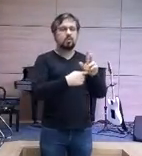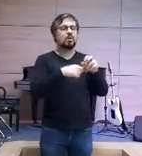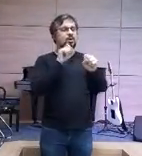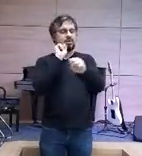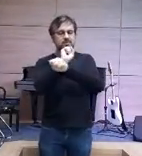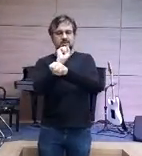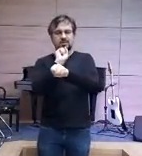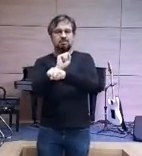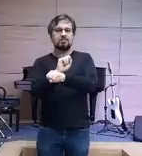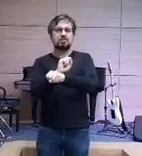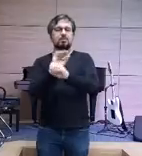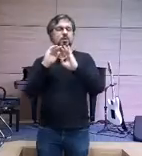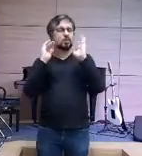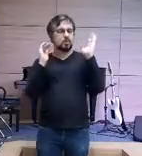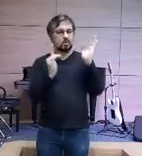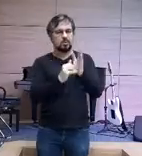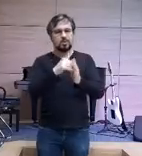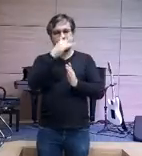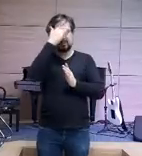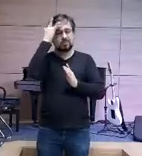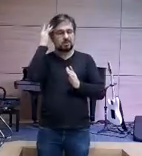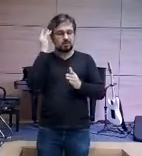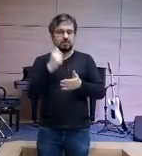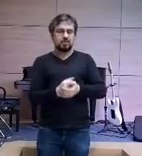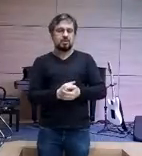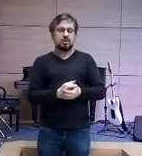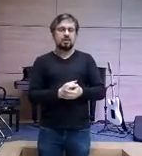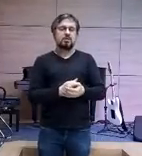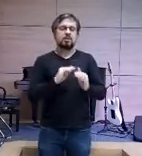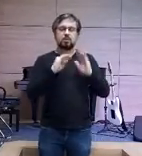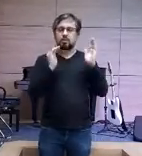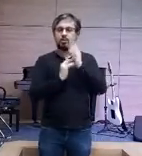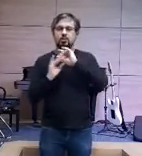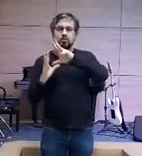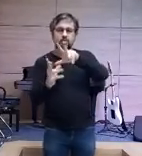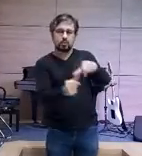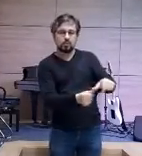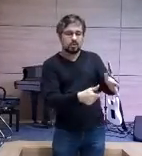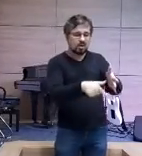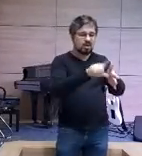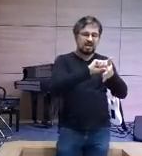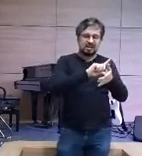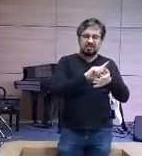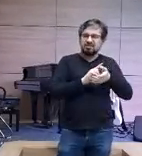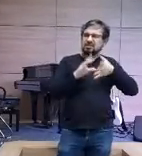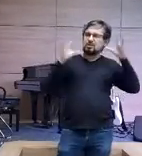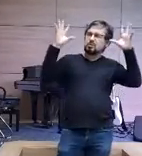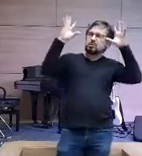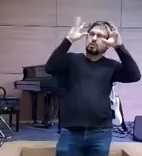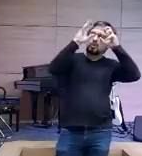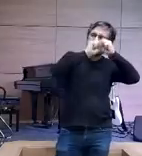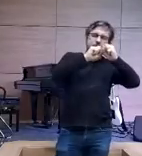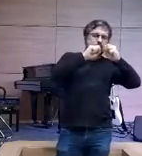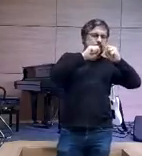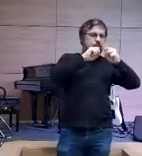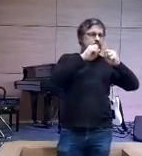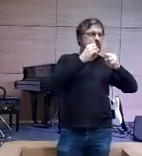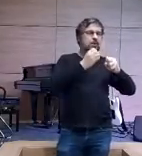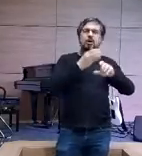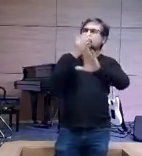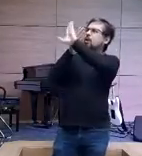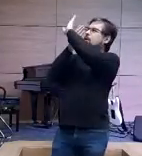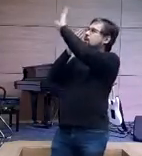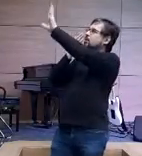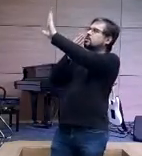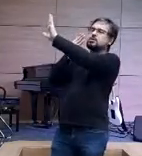Esperança aquele que se encontrava stress agora tem esperança de viver na luz e é tão maravilhoso